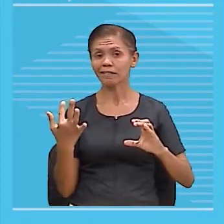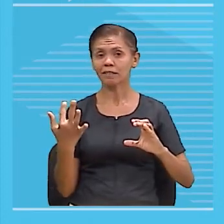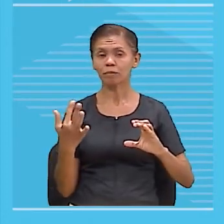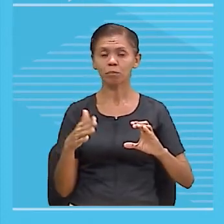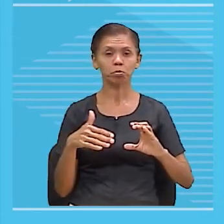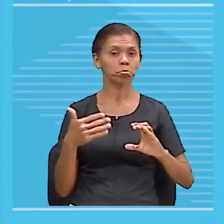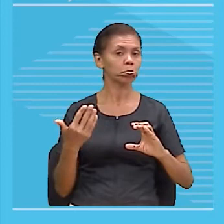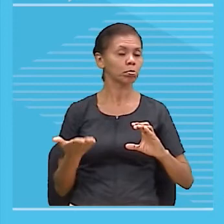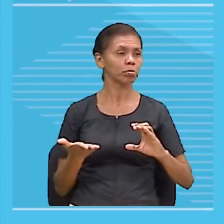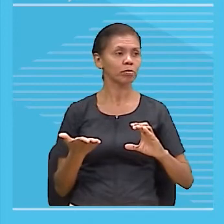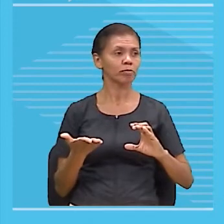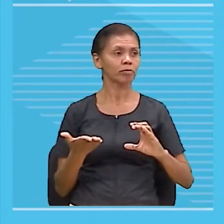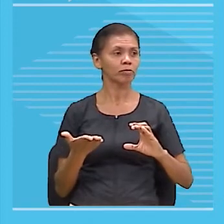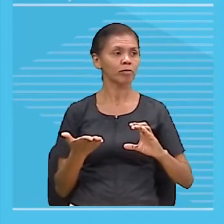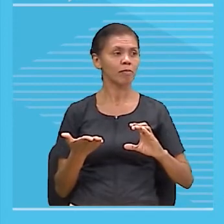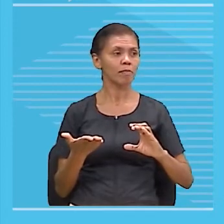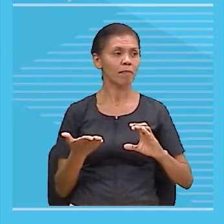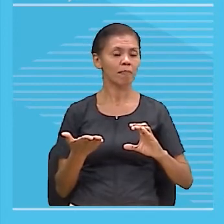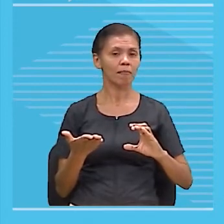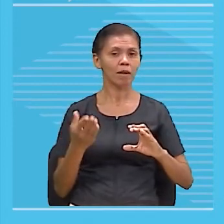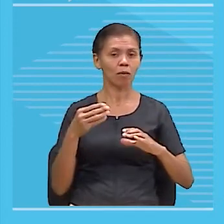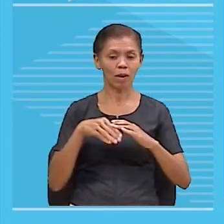armazenada nesse capacitor.